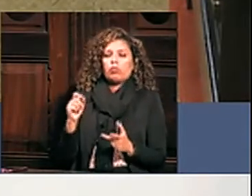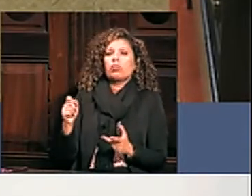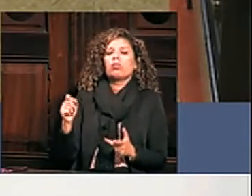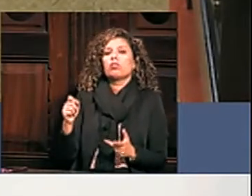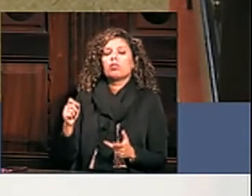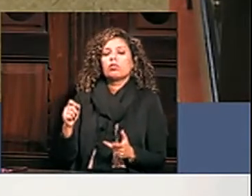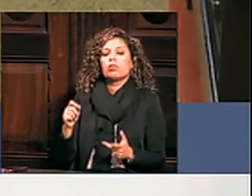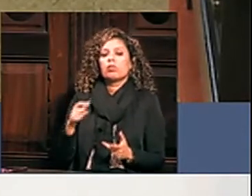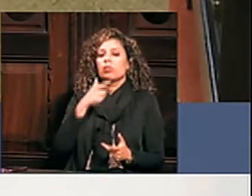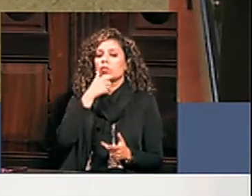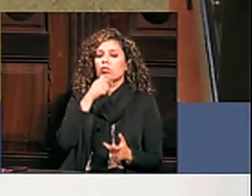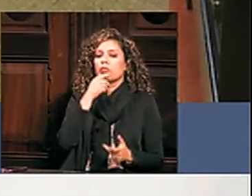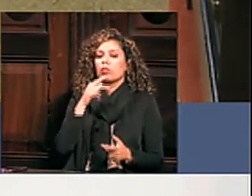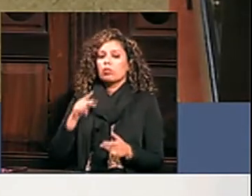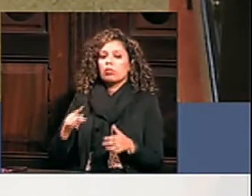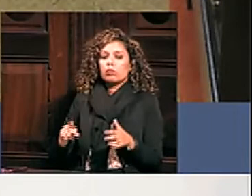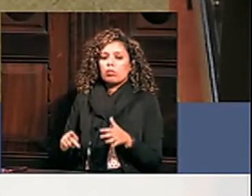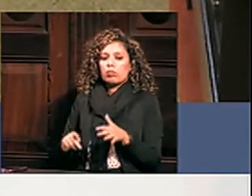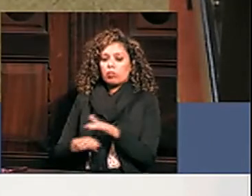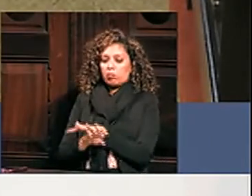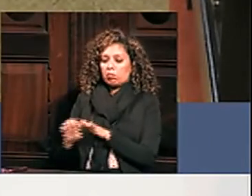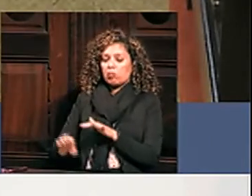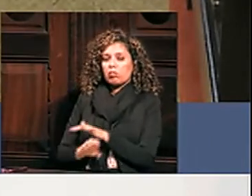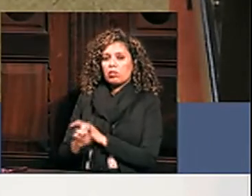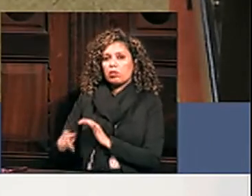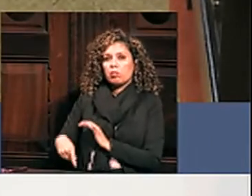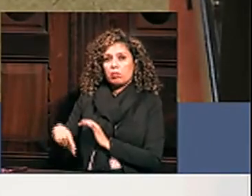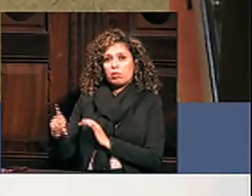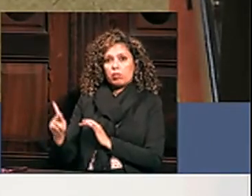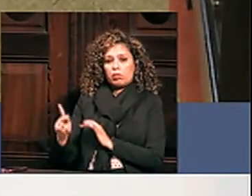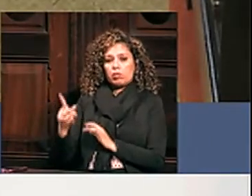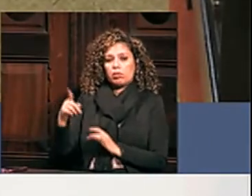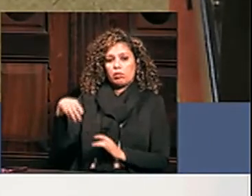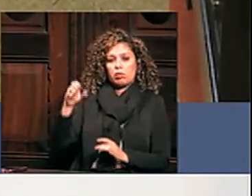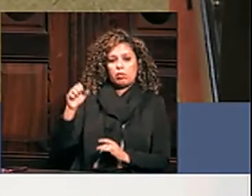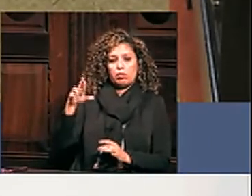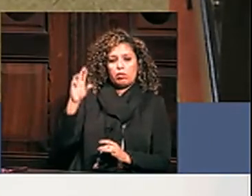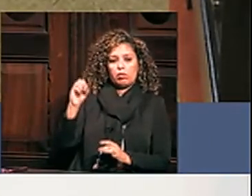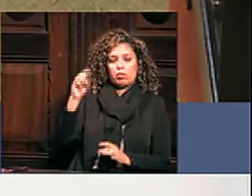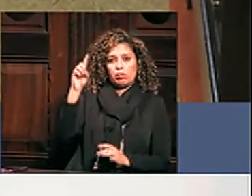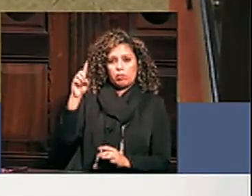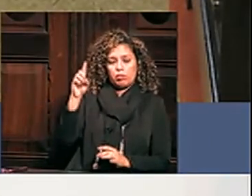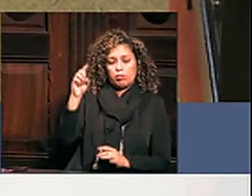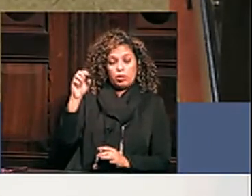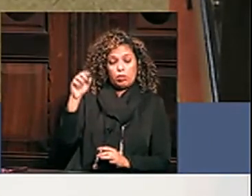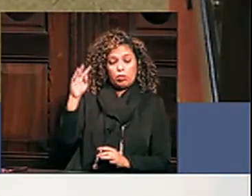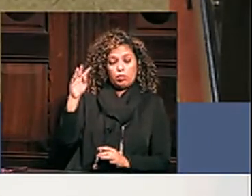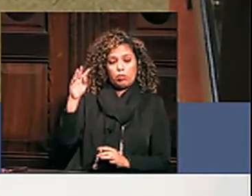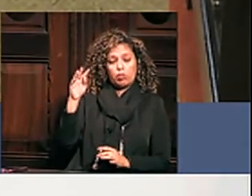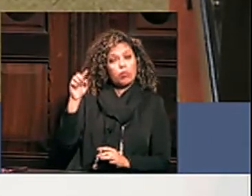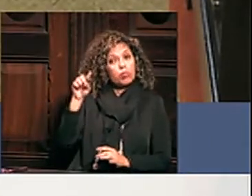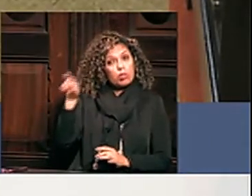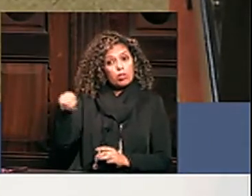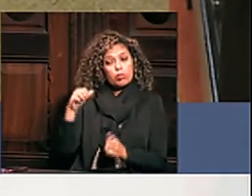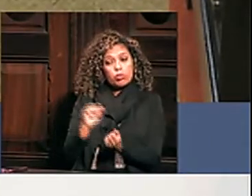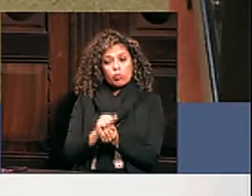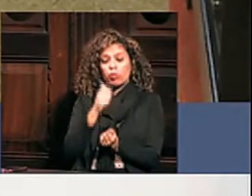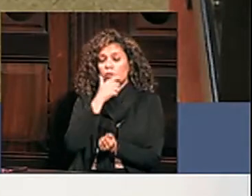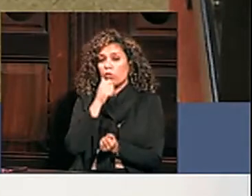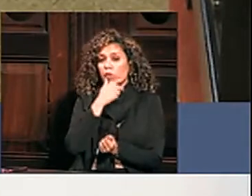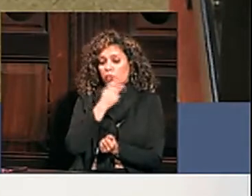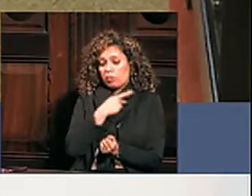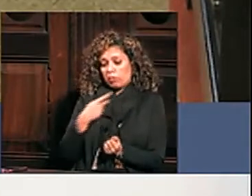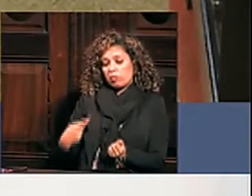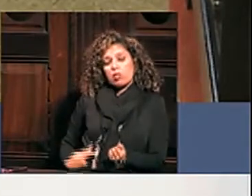de braço dado com o Temer. Vamos fazer política e fazer gestão lá